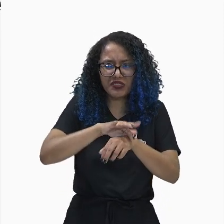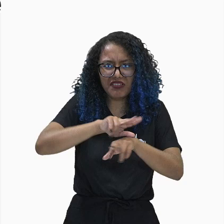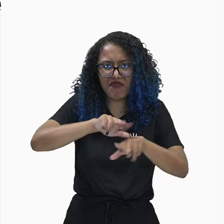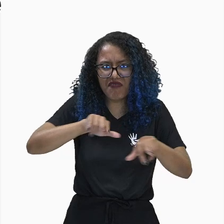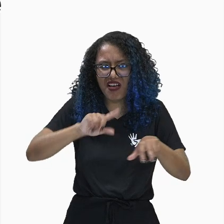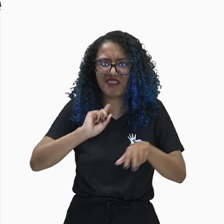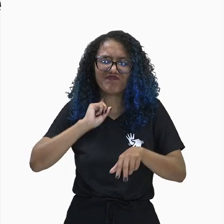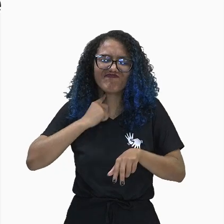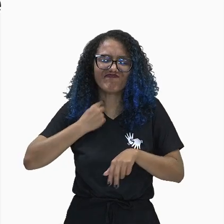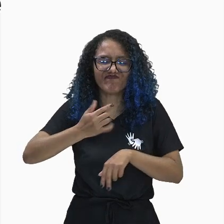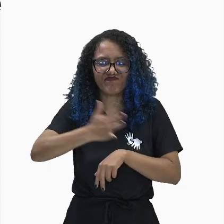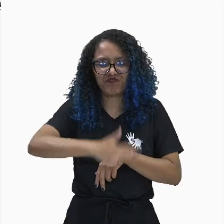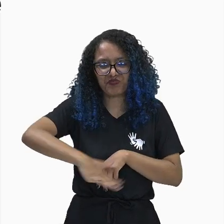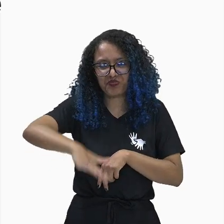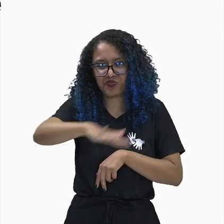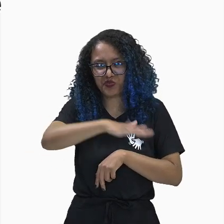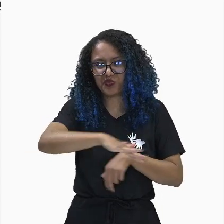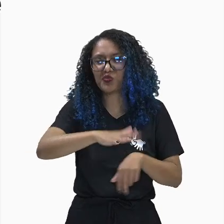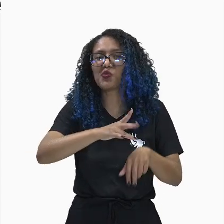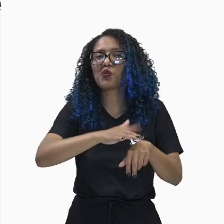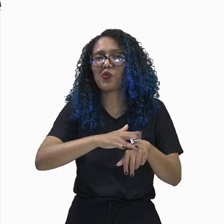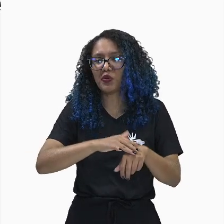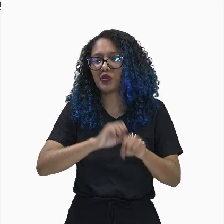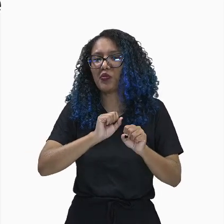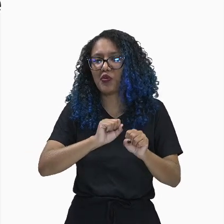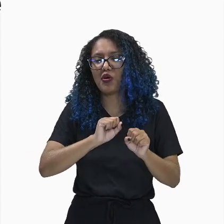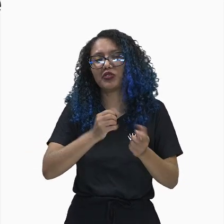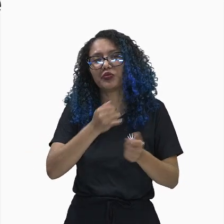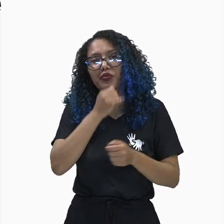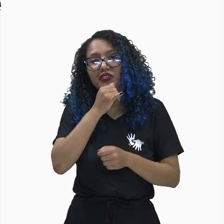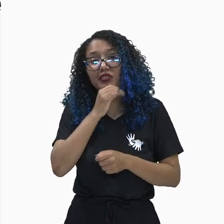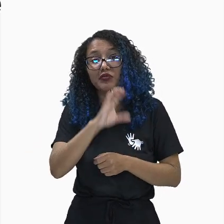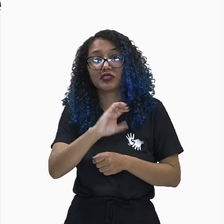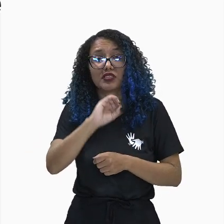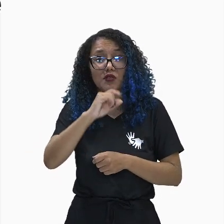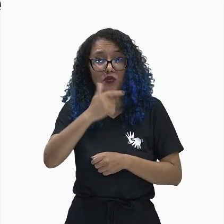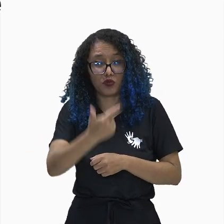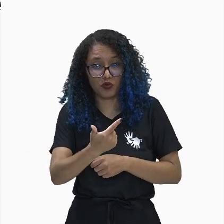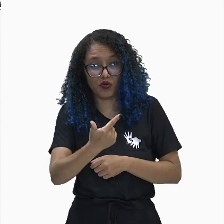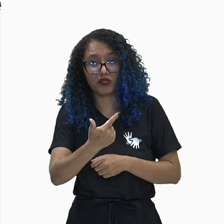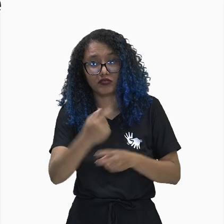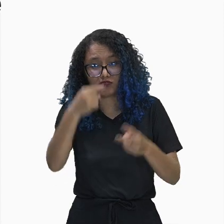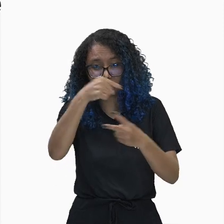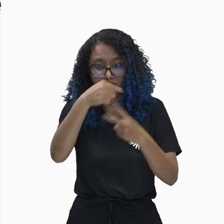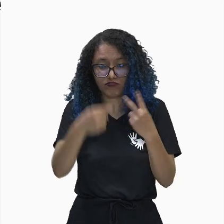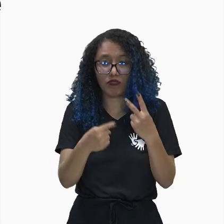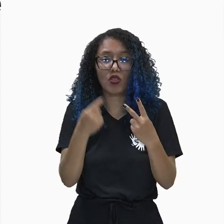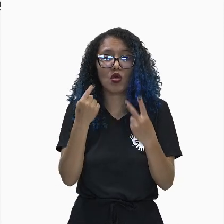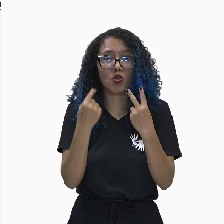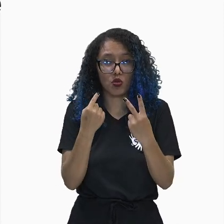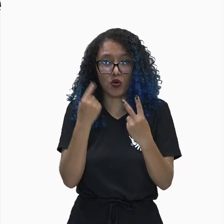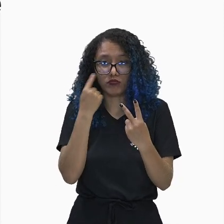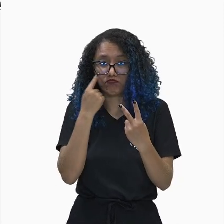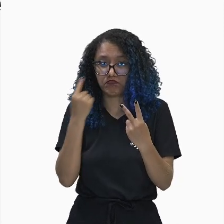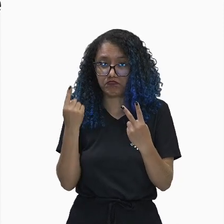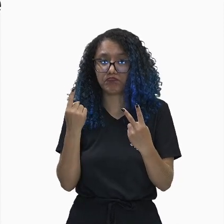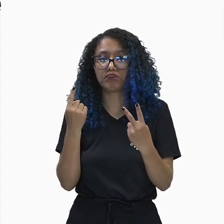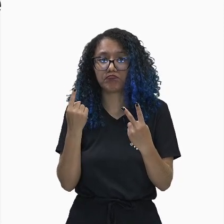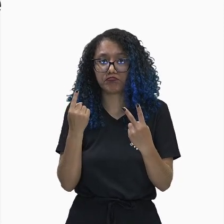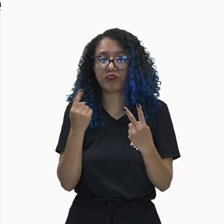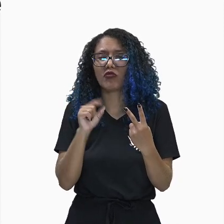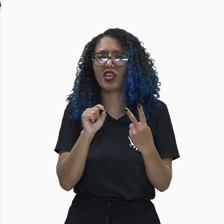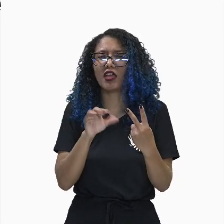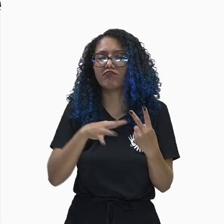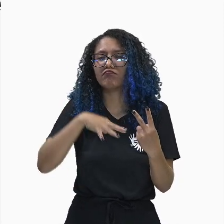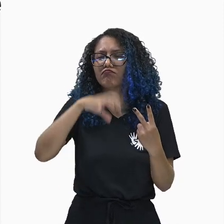podem causar, né, doenças, o dióxido e o monóxido de carbono, que inclusive eles não têm